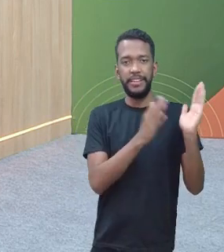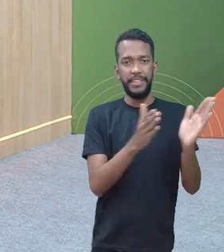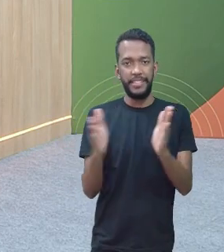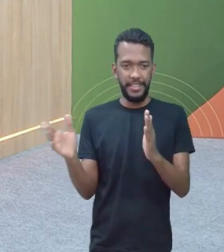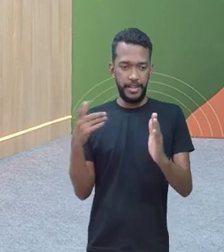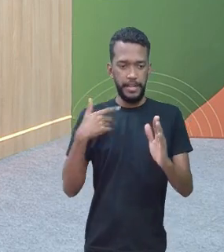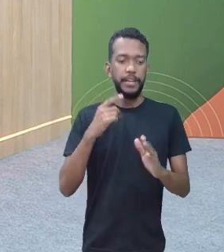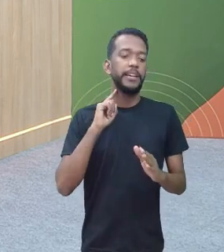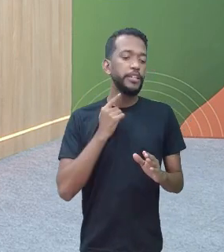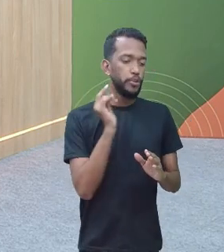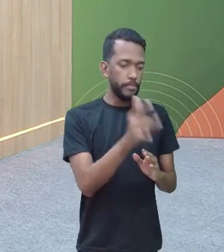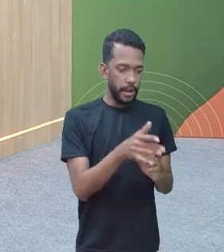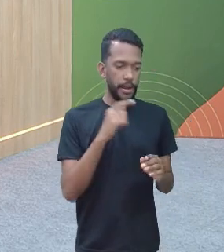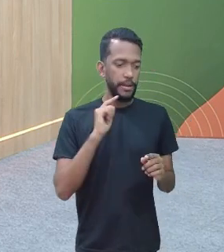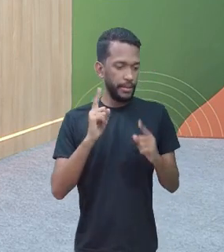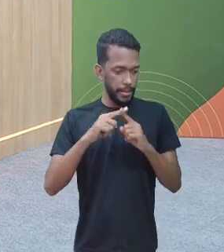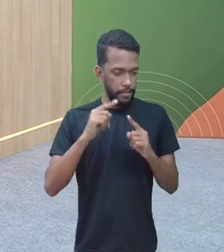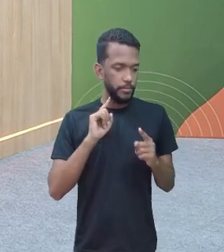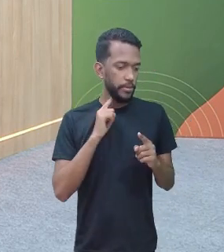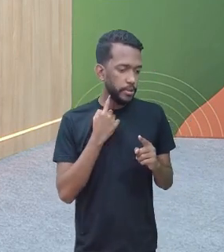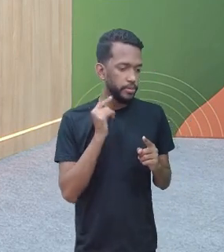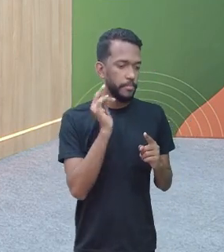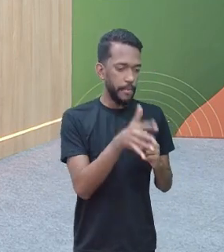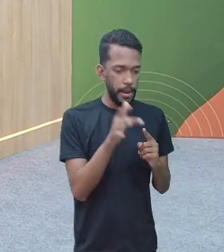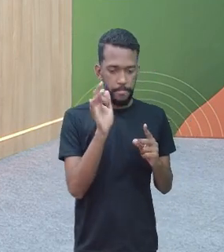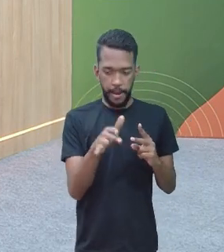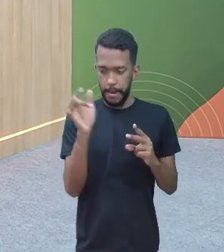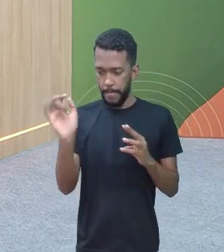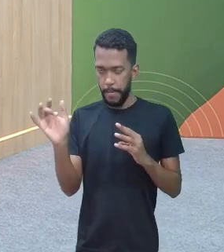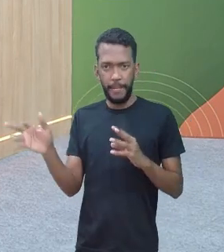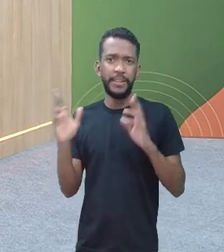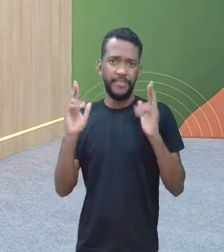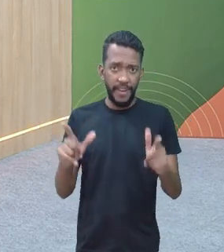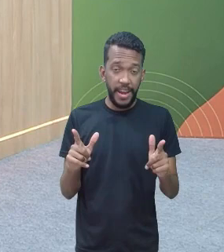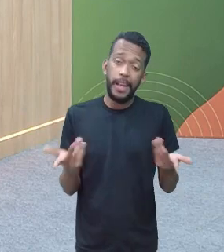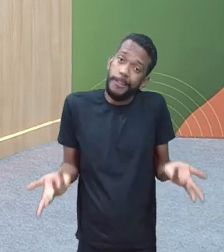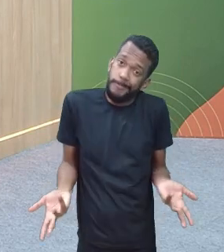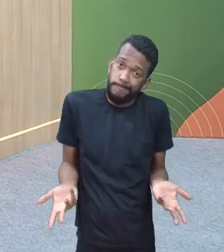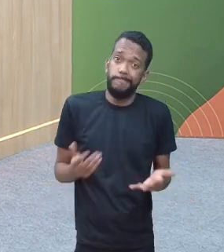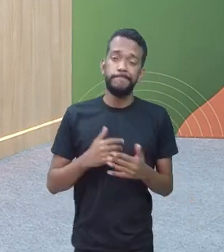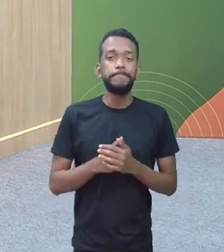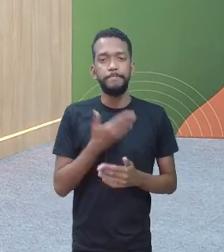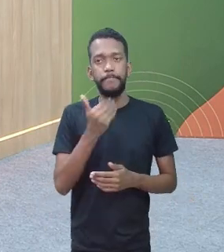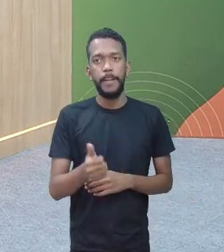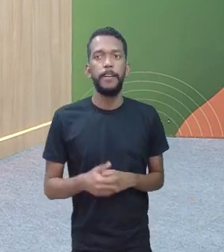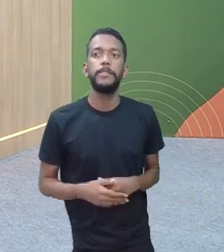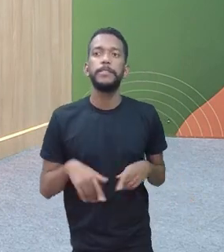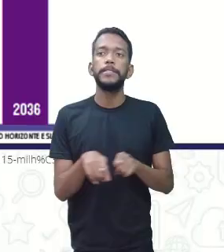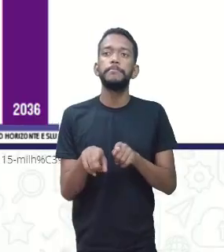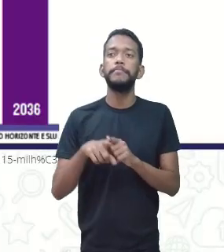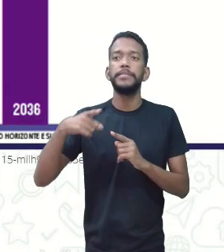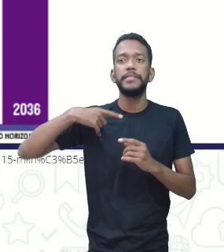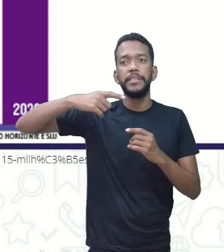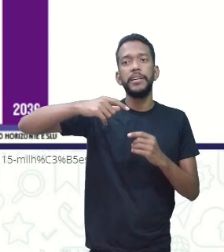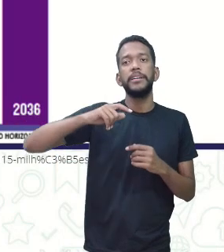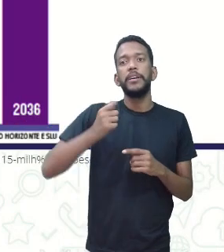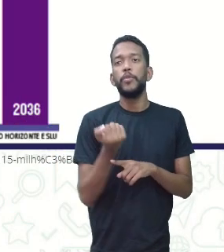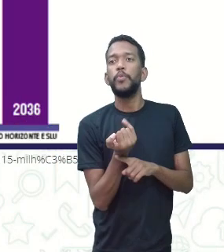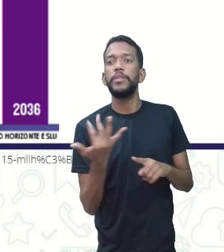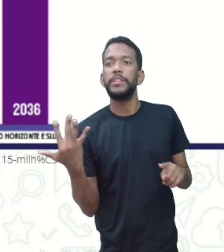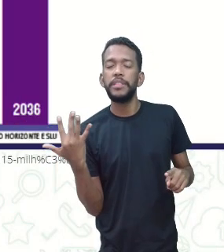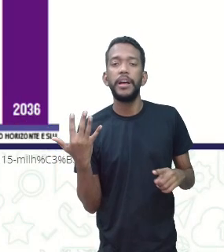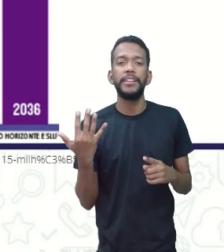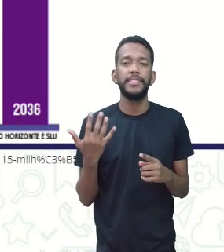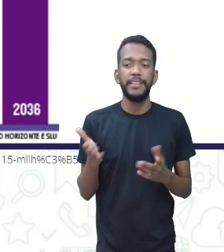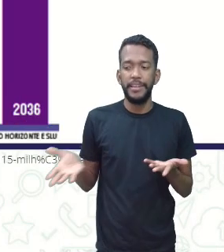ajudar mais ainda, tá bom? Outro gráfico que também tem nesse infográfico, né, é a quantidade de recicláveis coletados